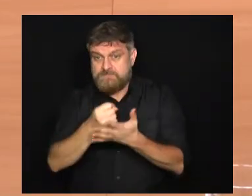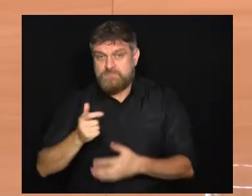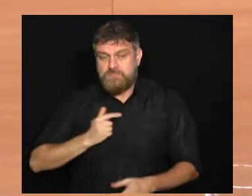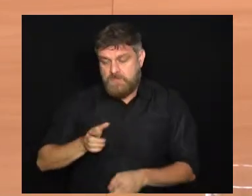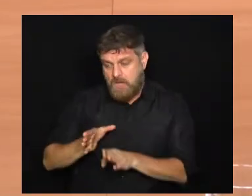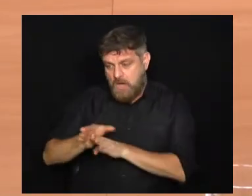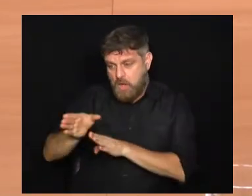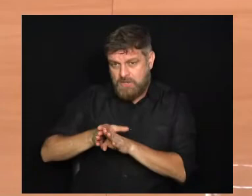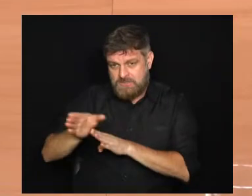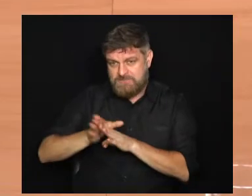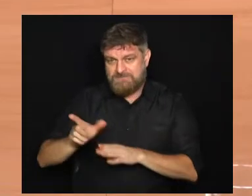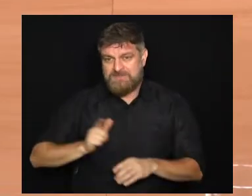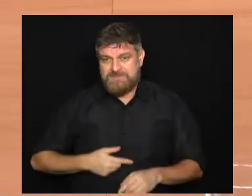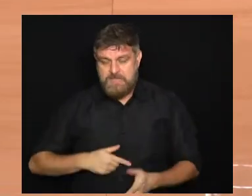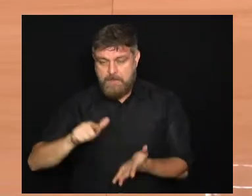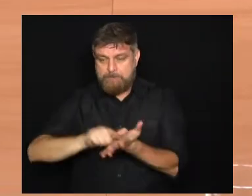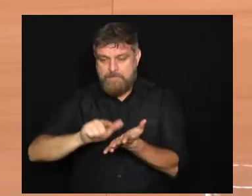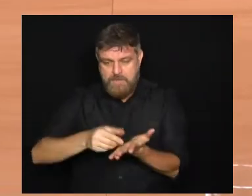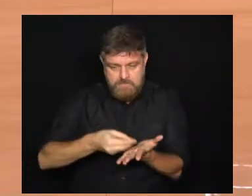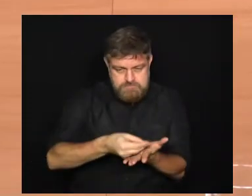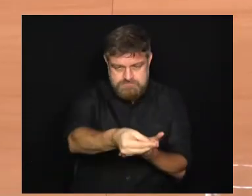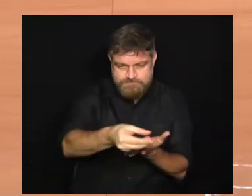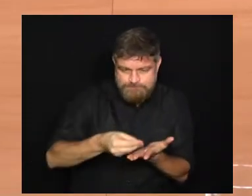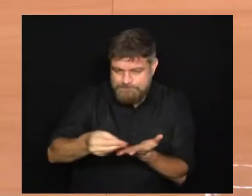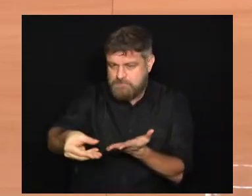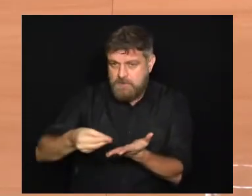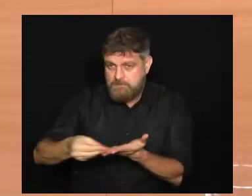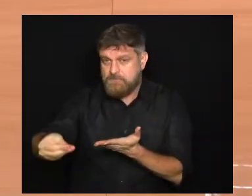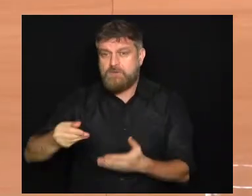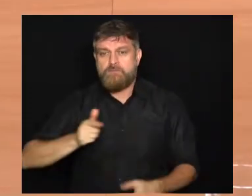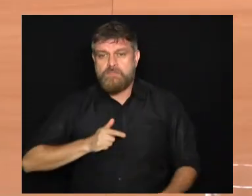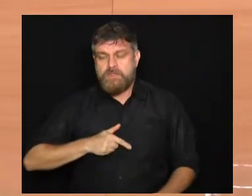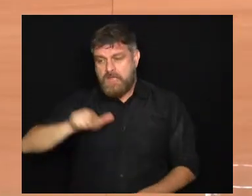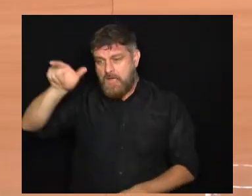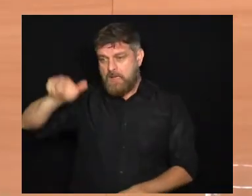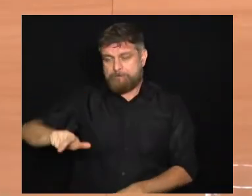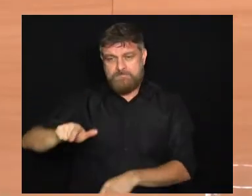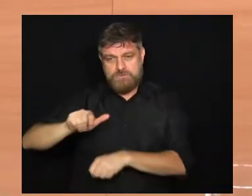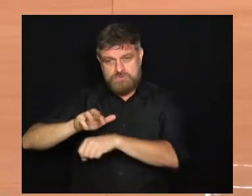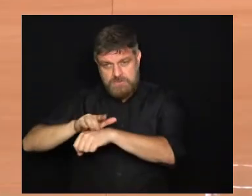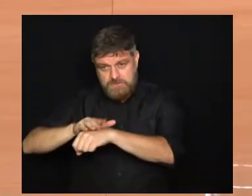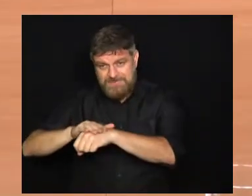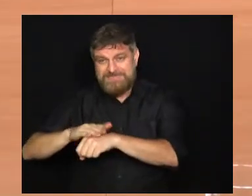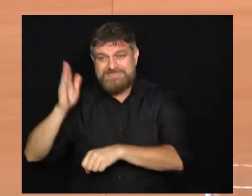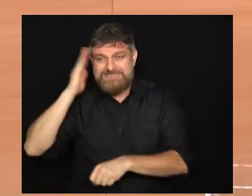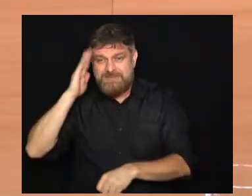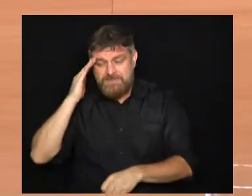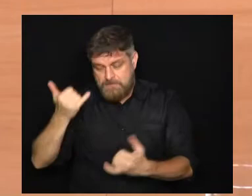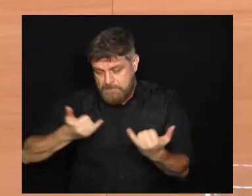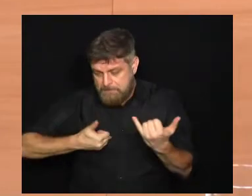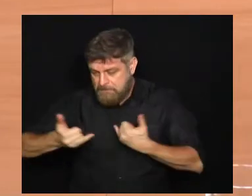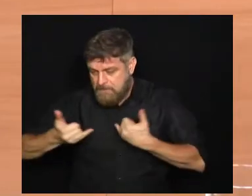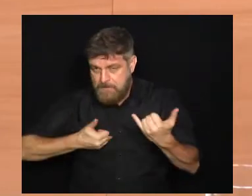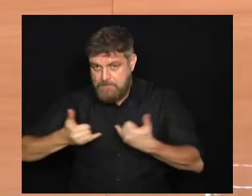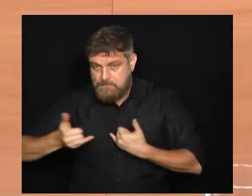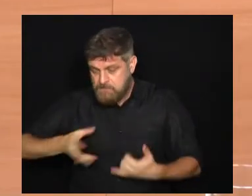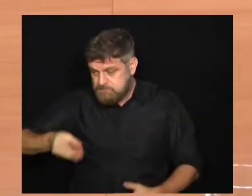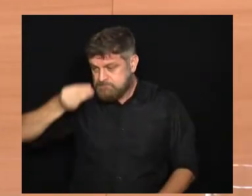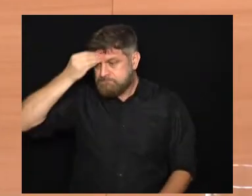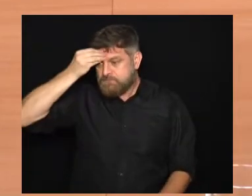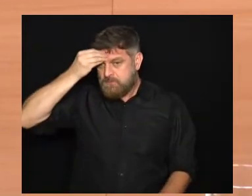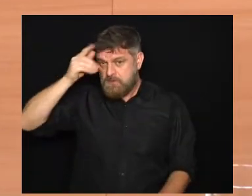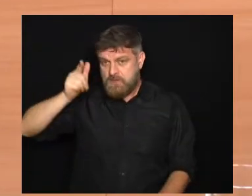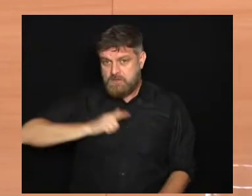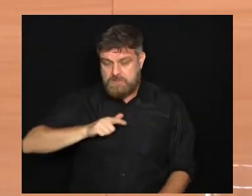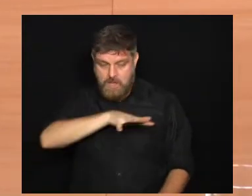os banners, orientando esses pacientes a criar uma informação, que eles já criam essa informação, são